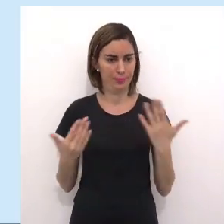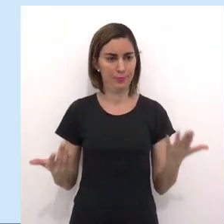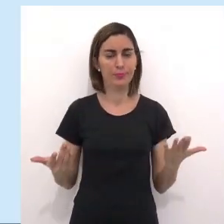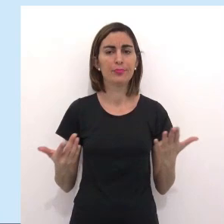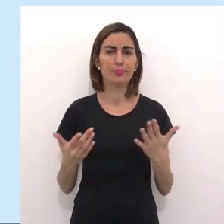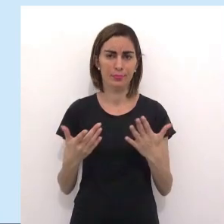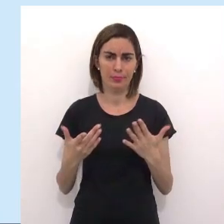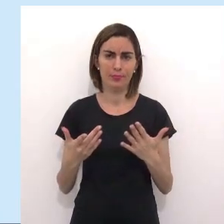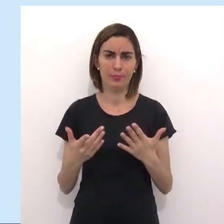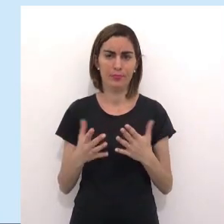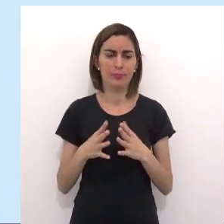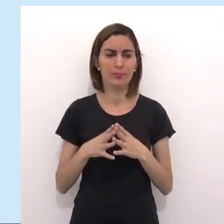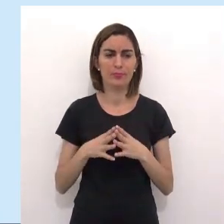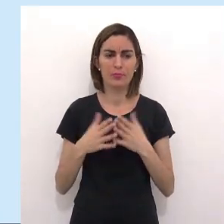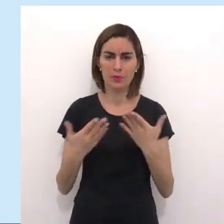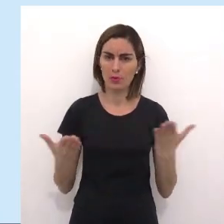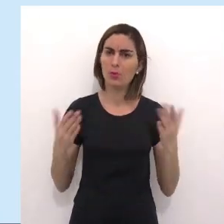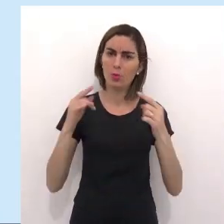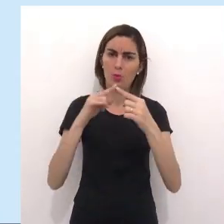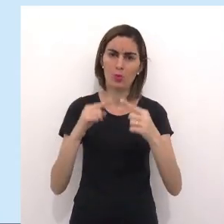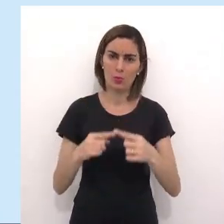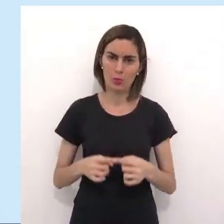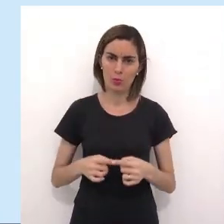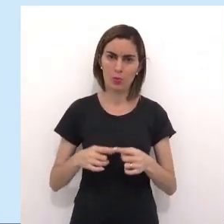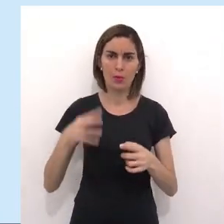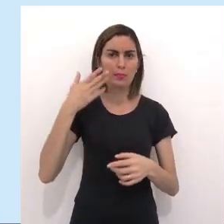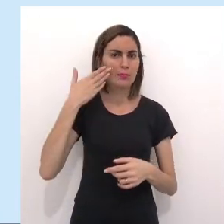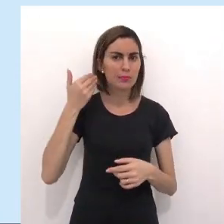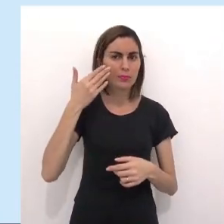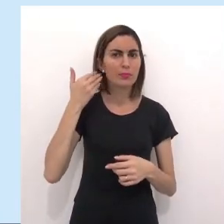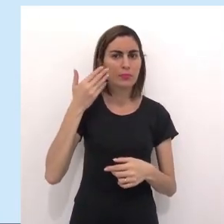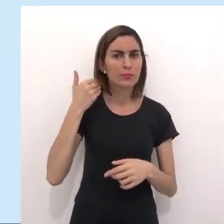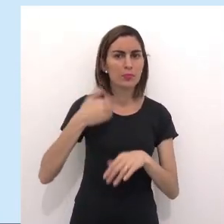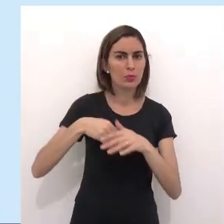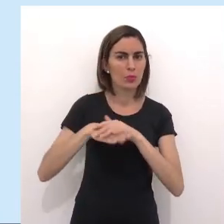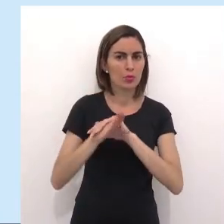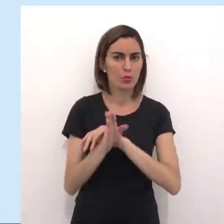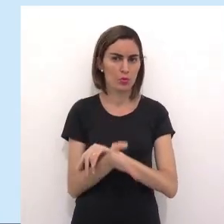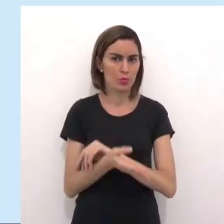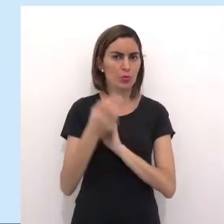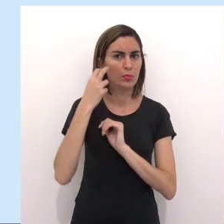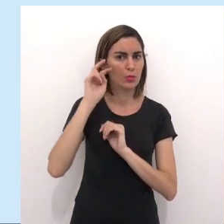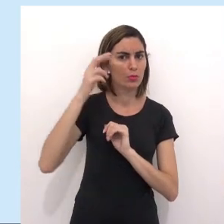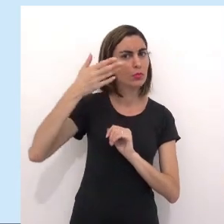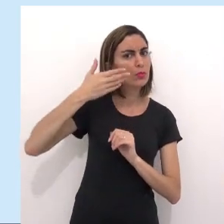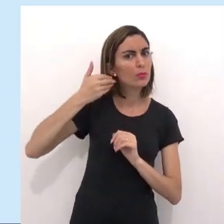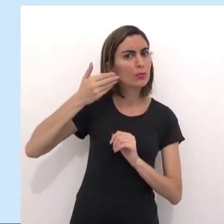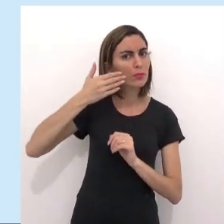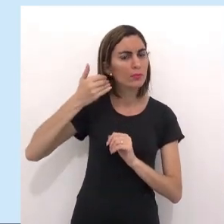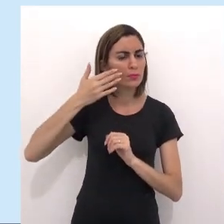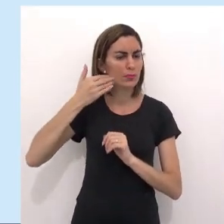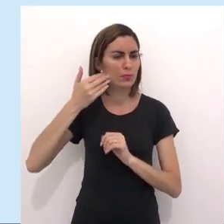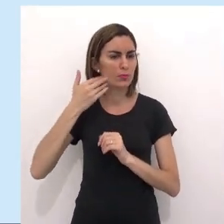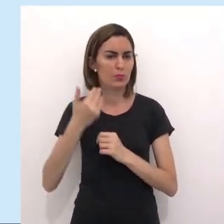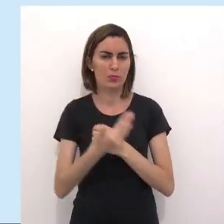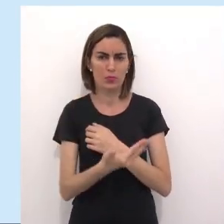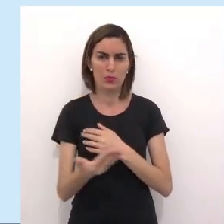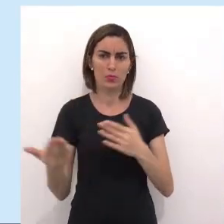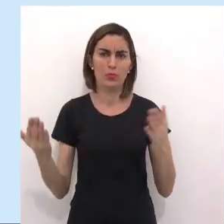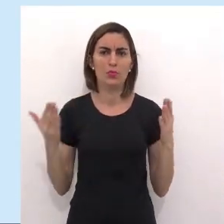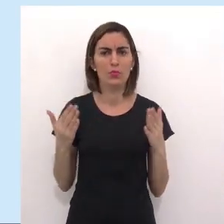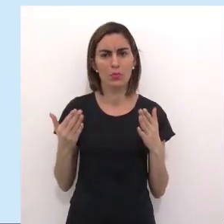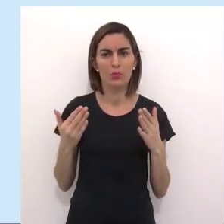Então, de acordo com a assimilação dos costumes, de acordo